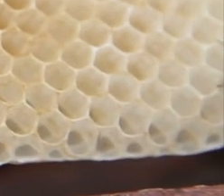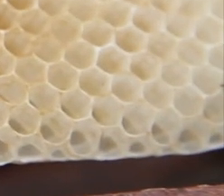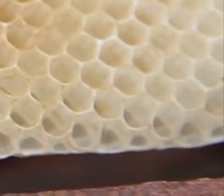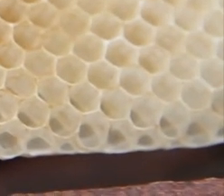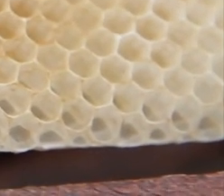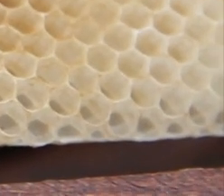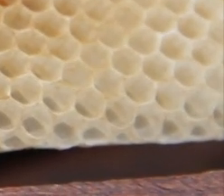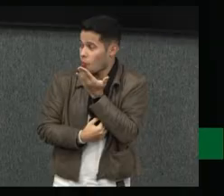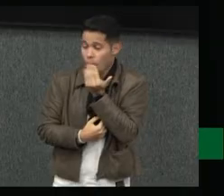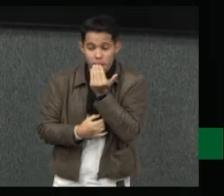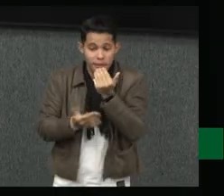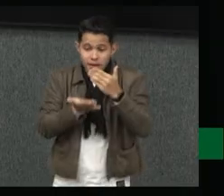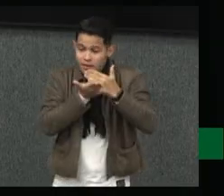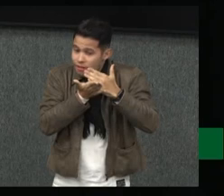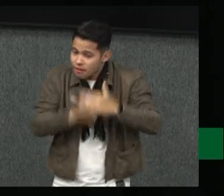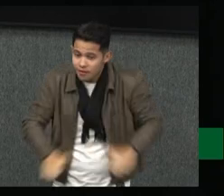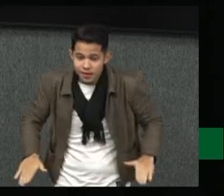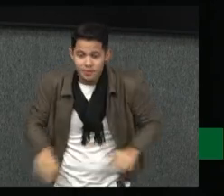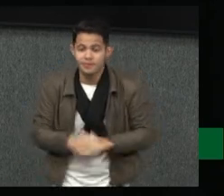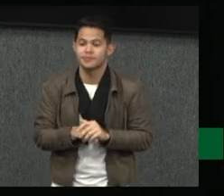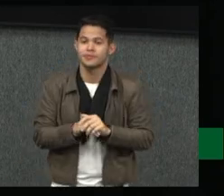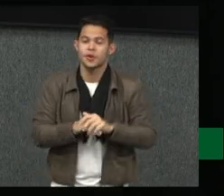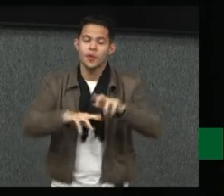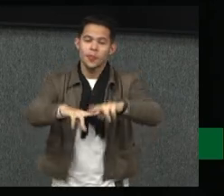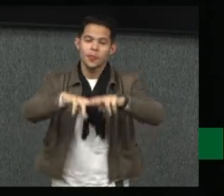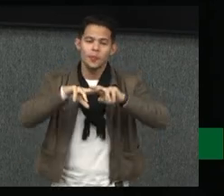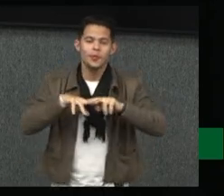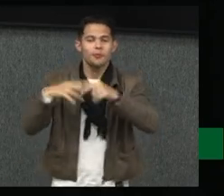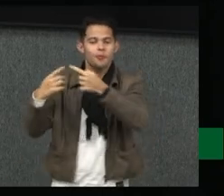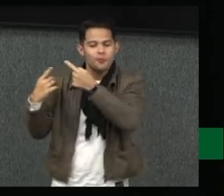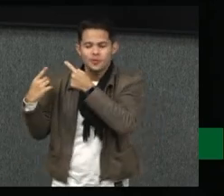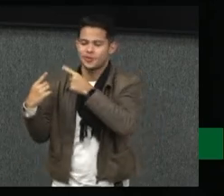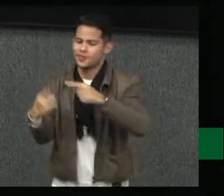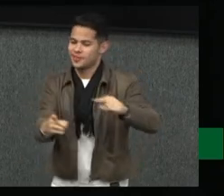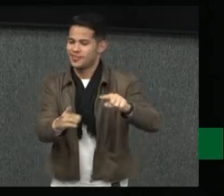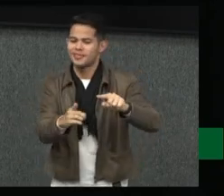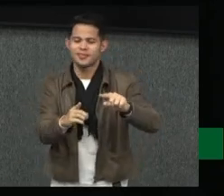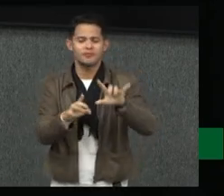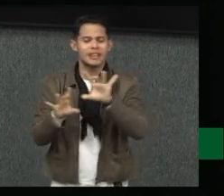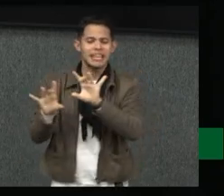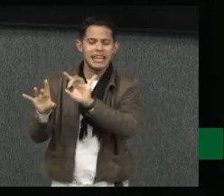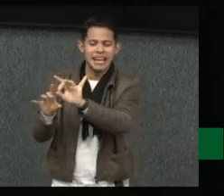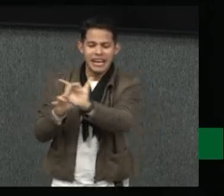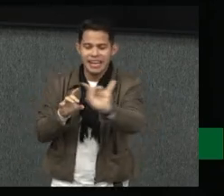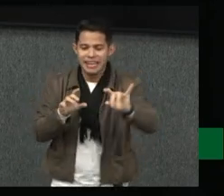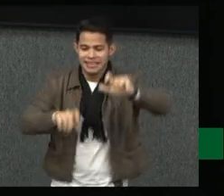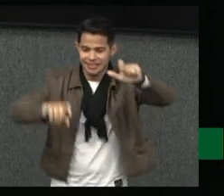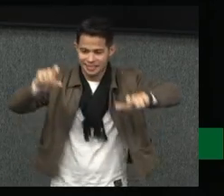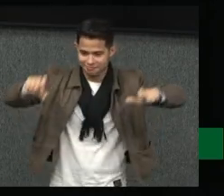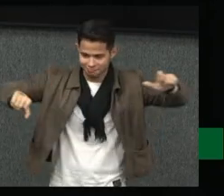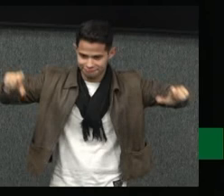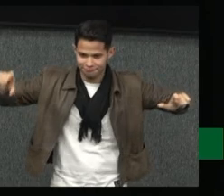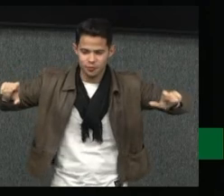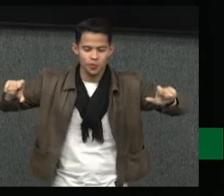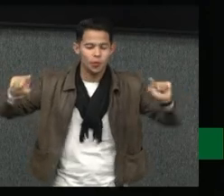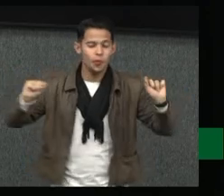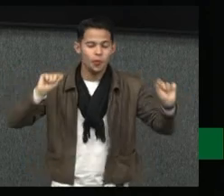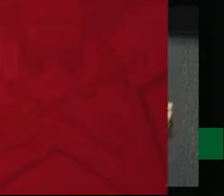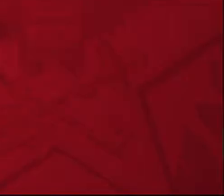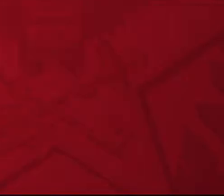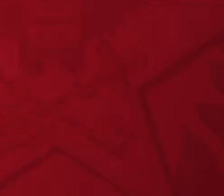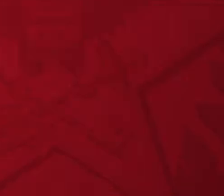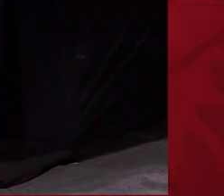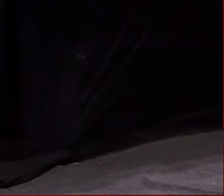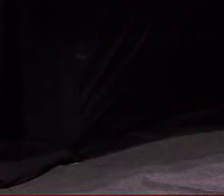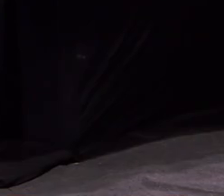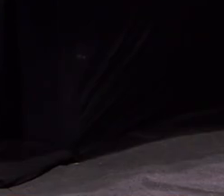não haverá mais. Portanto, é um desafio para cada um e para cada uma de nós, cuidar das